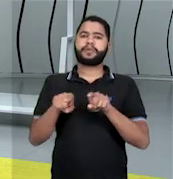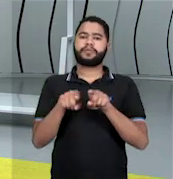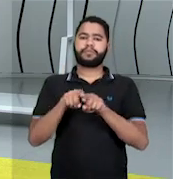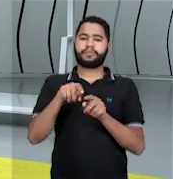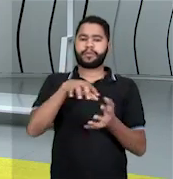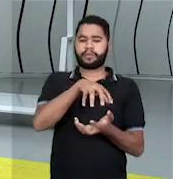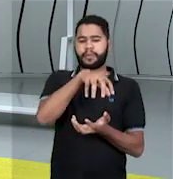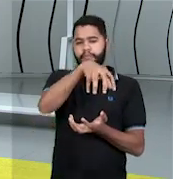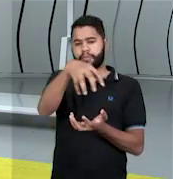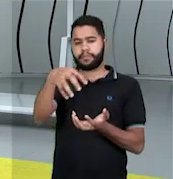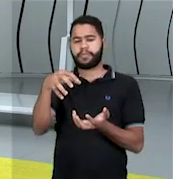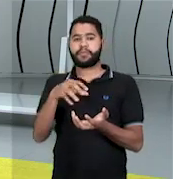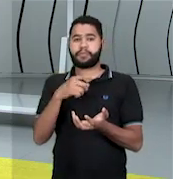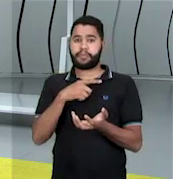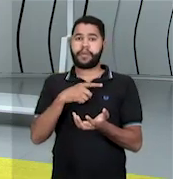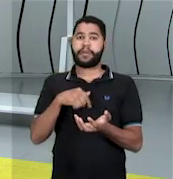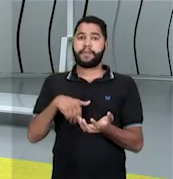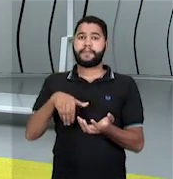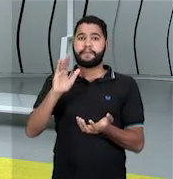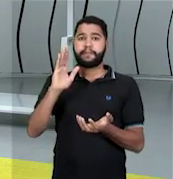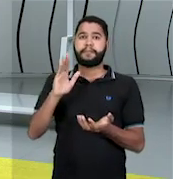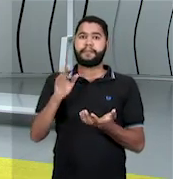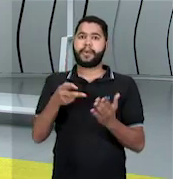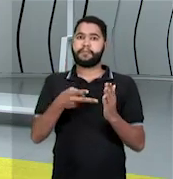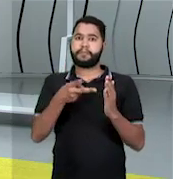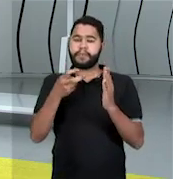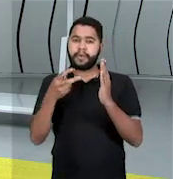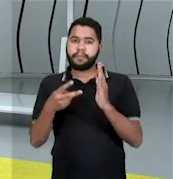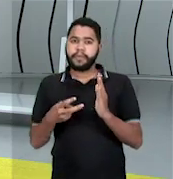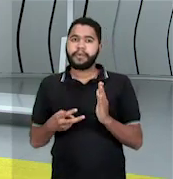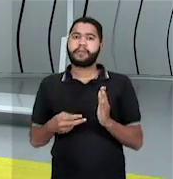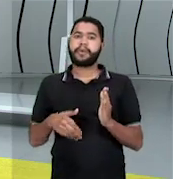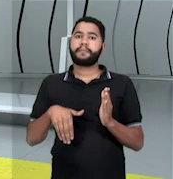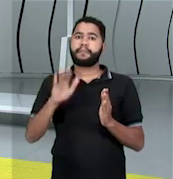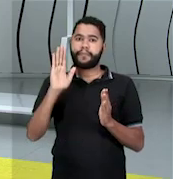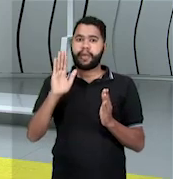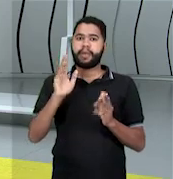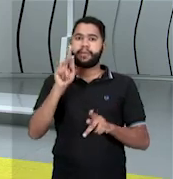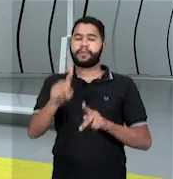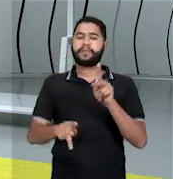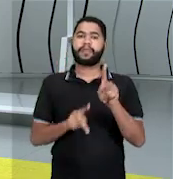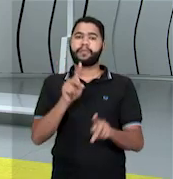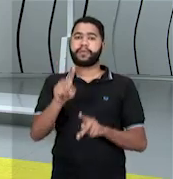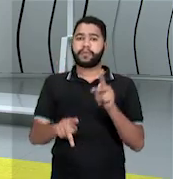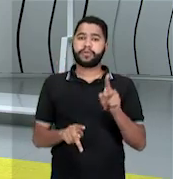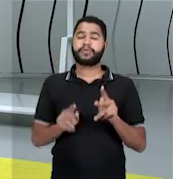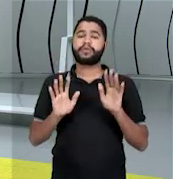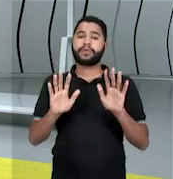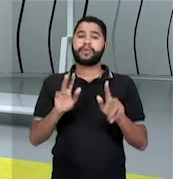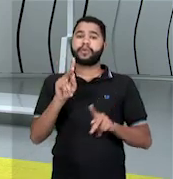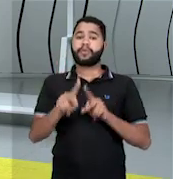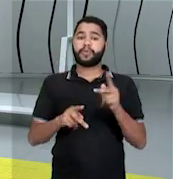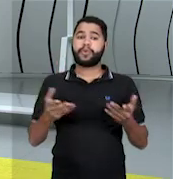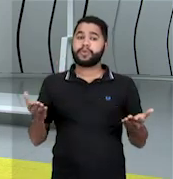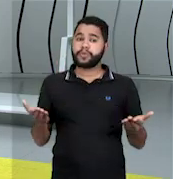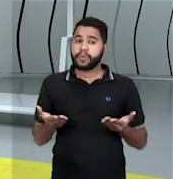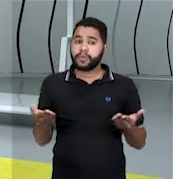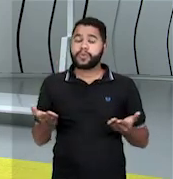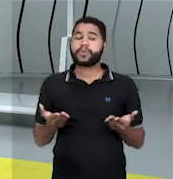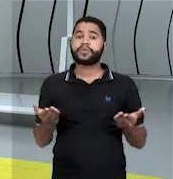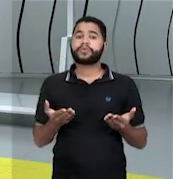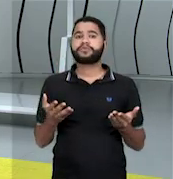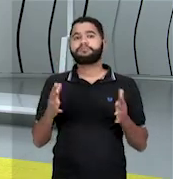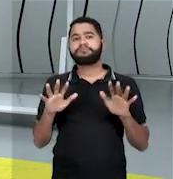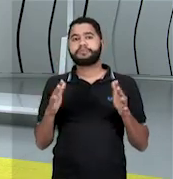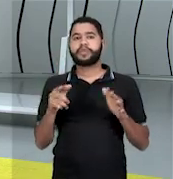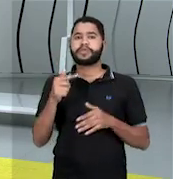mais populosos, né? Nós vamos aí interpretar, ver onde que está a maior concentração populacional, mas a população hoje geralmente gira em